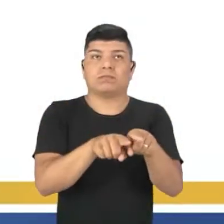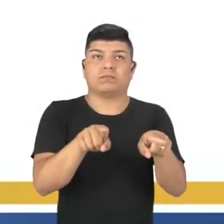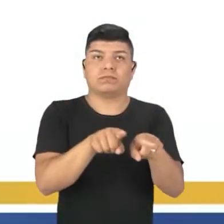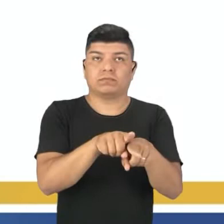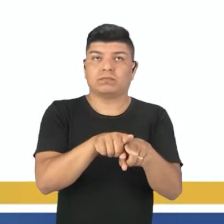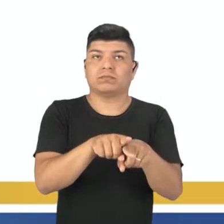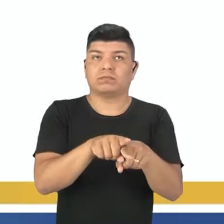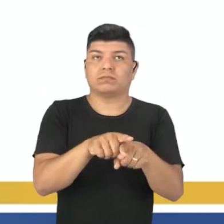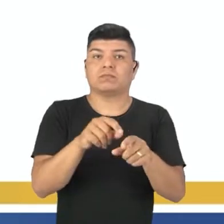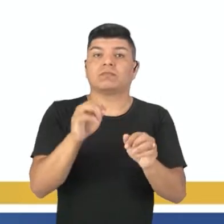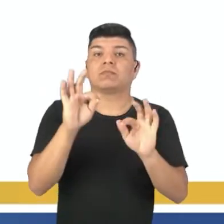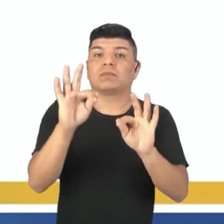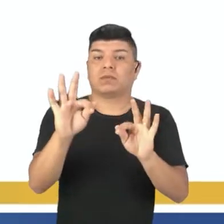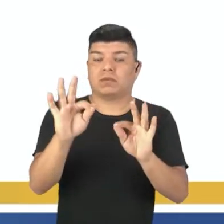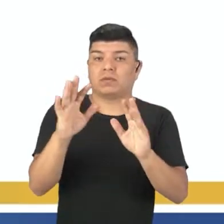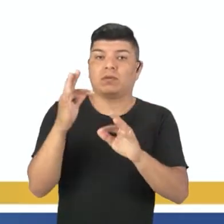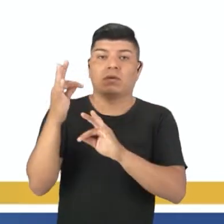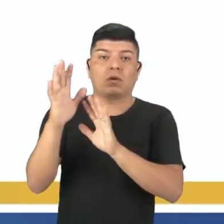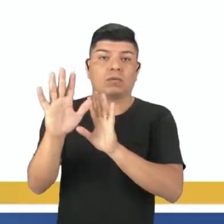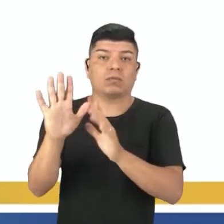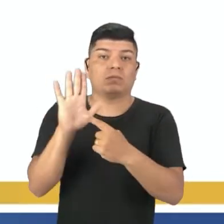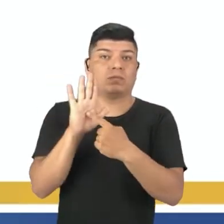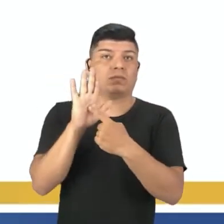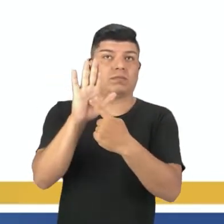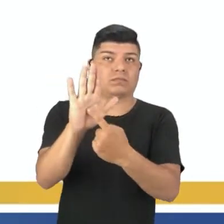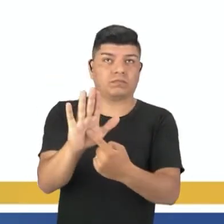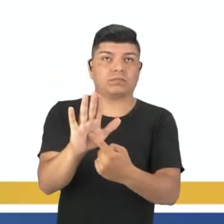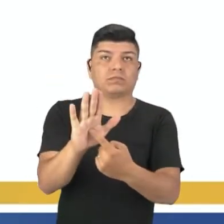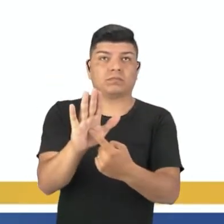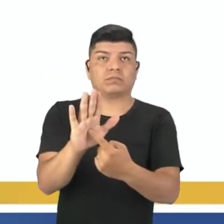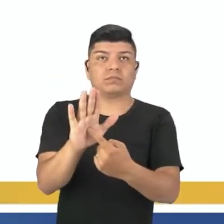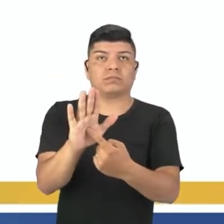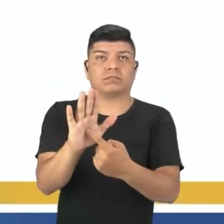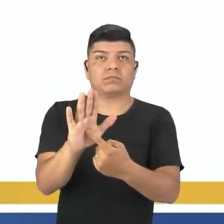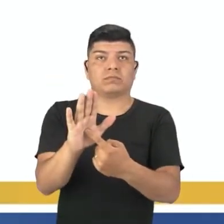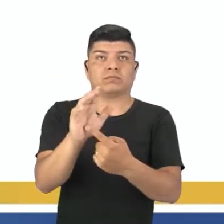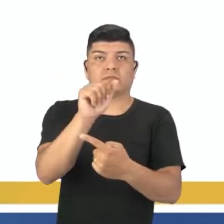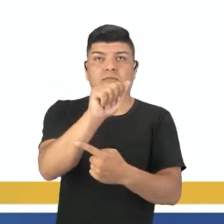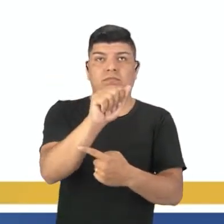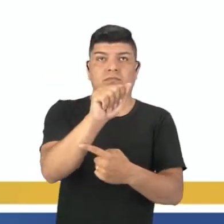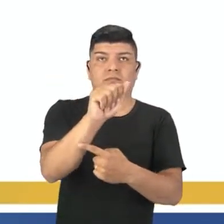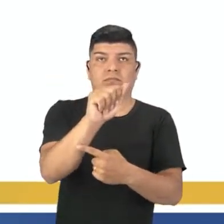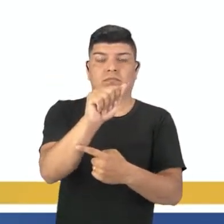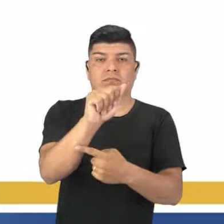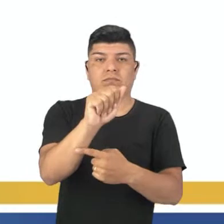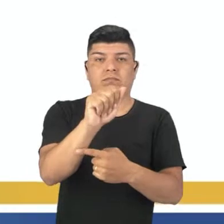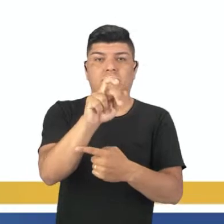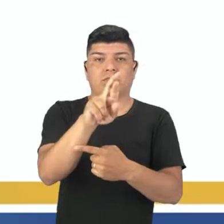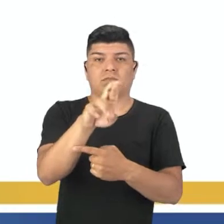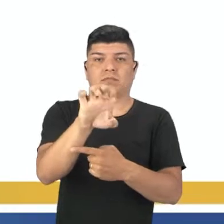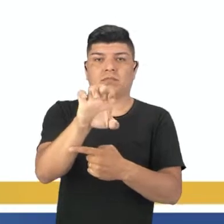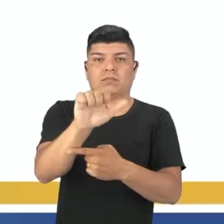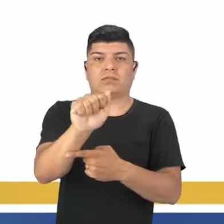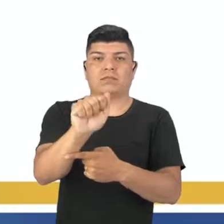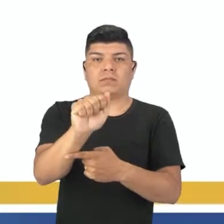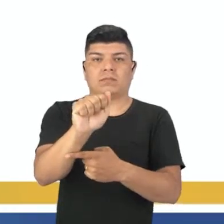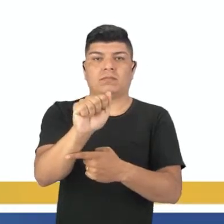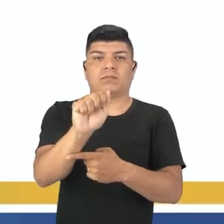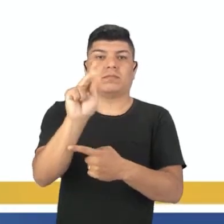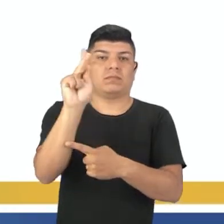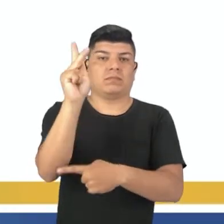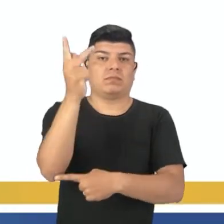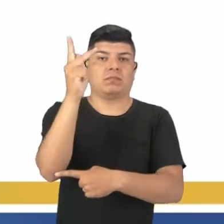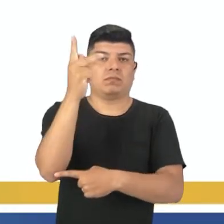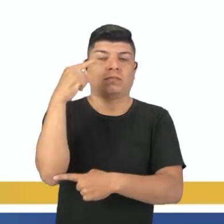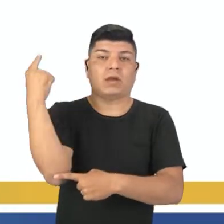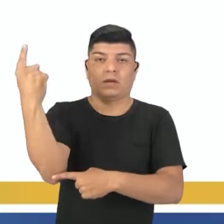Então, em termos de fórmula, né, denotando por AB, a área da base do prisma, e H,